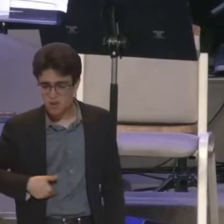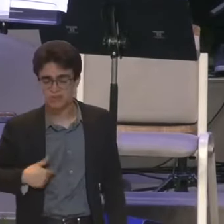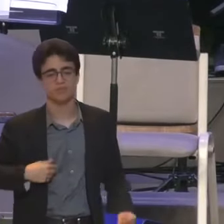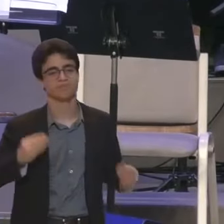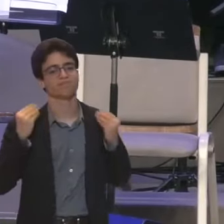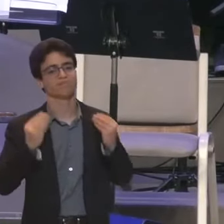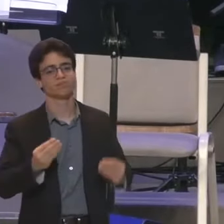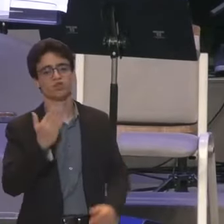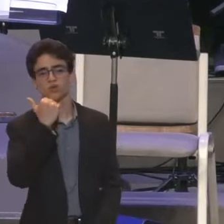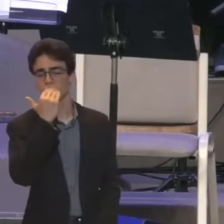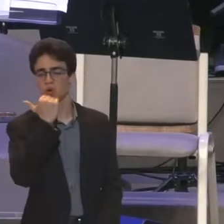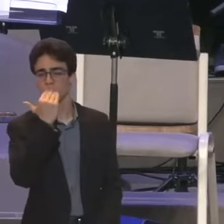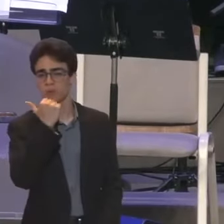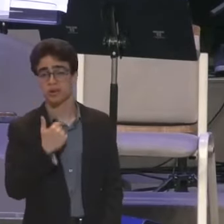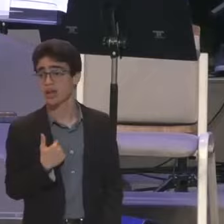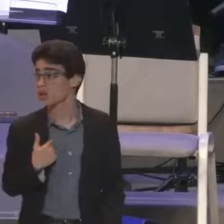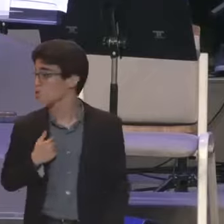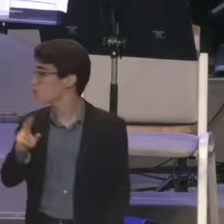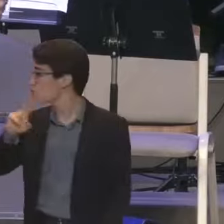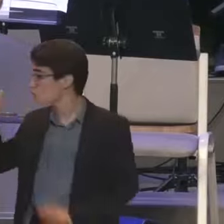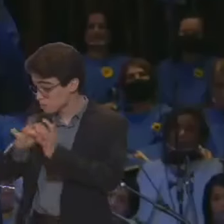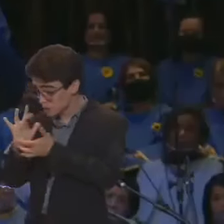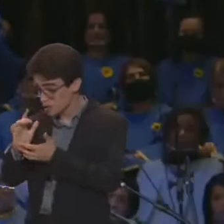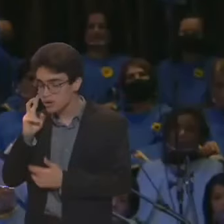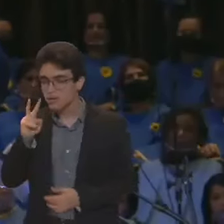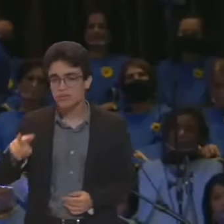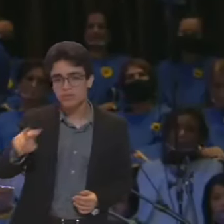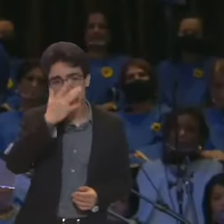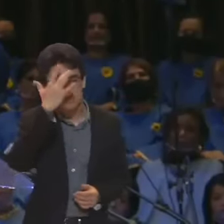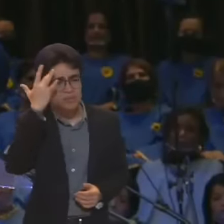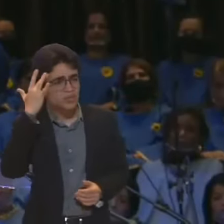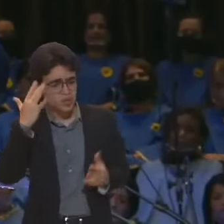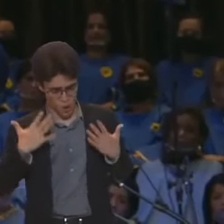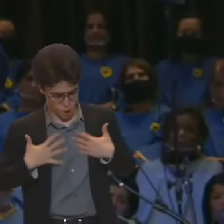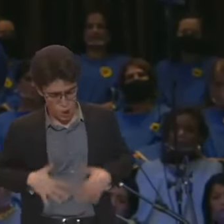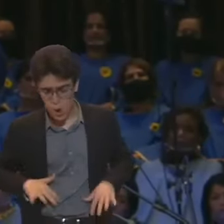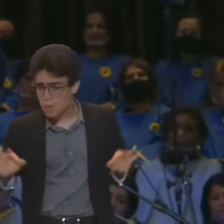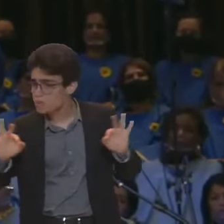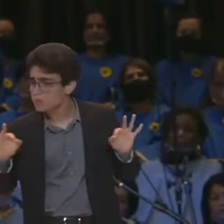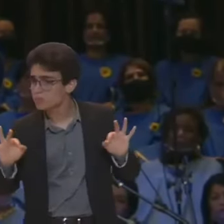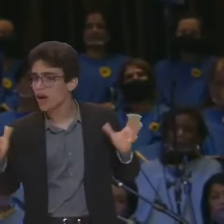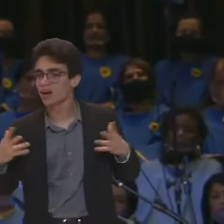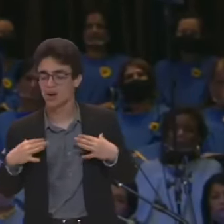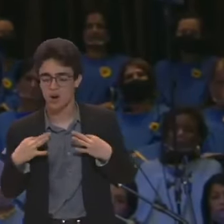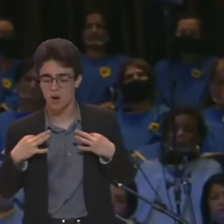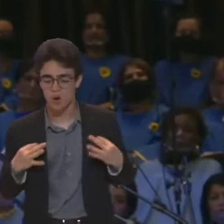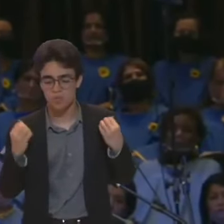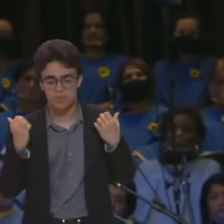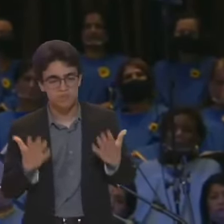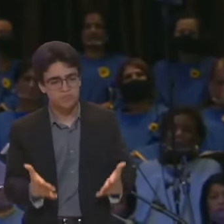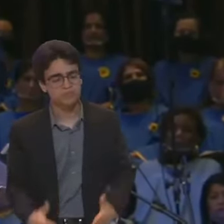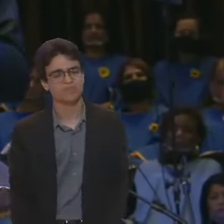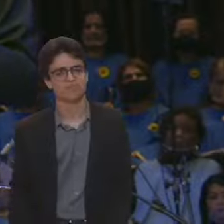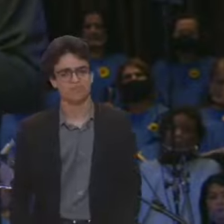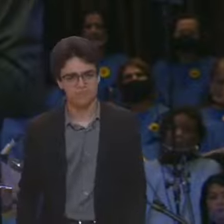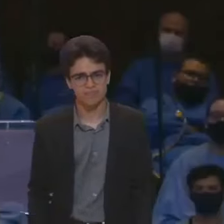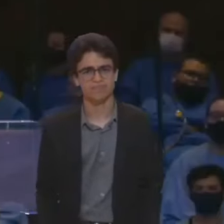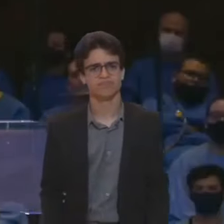comer. Eu, em teu nome, vi pessoas que estavam nus e eu as vesti. Engraçado.